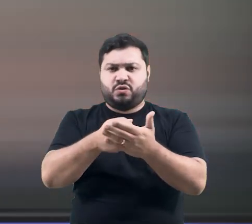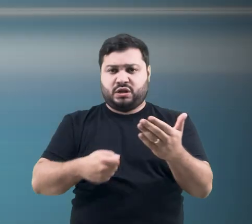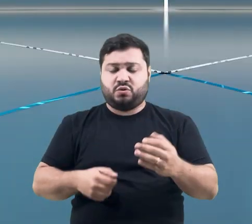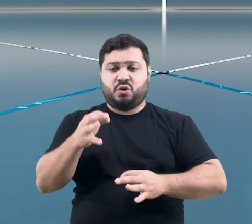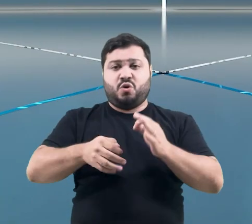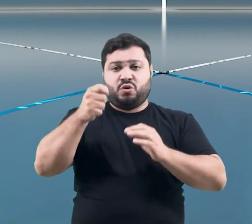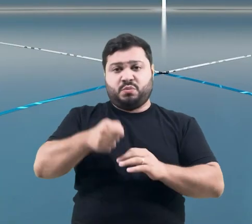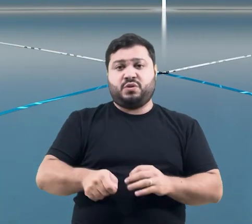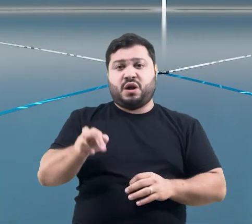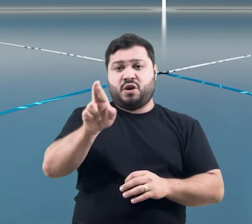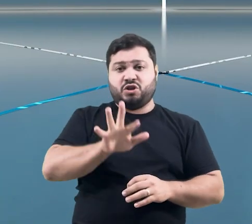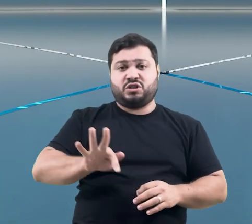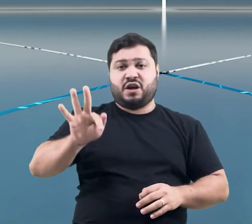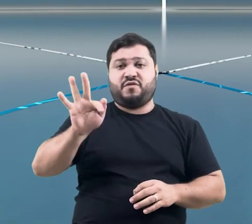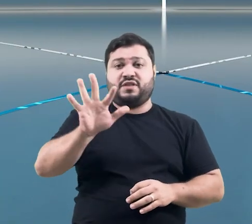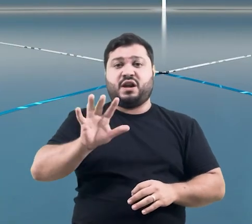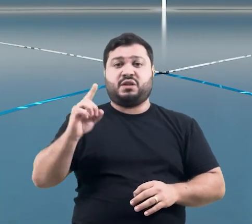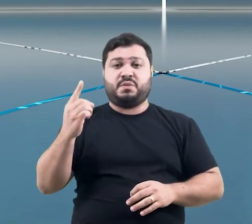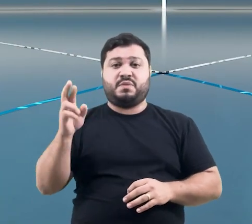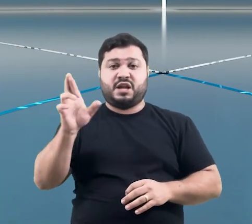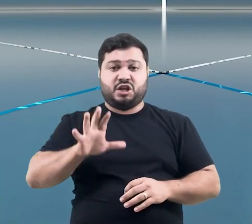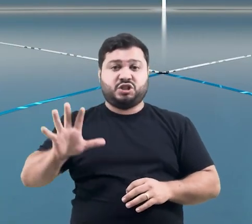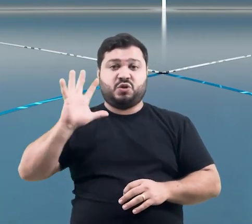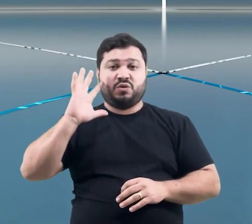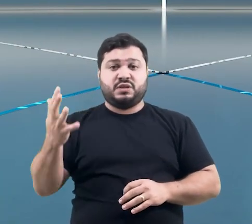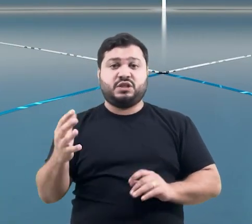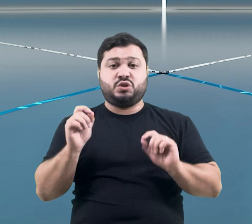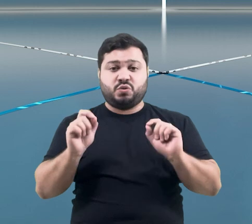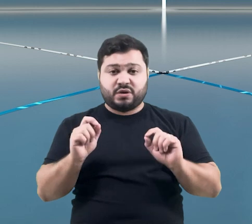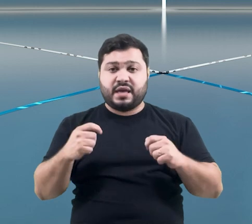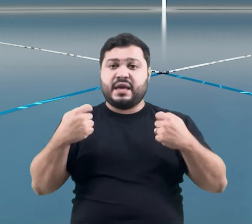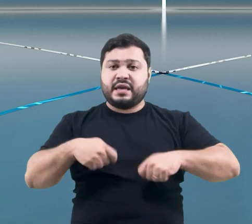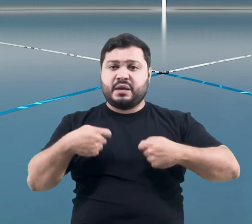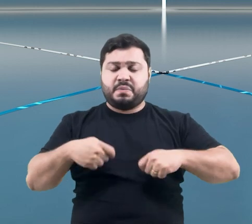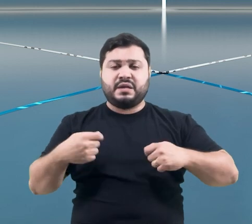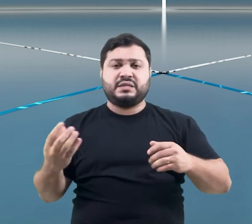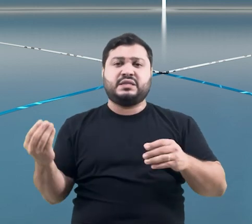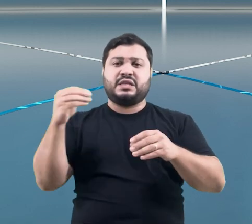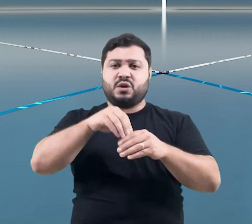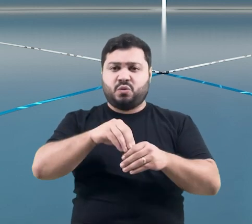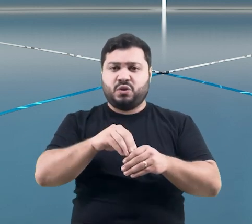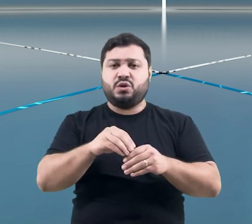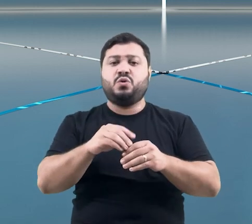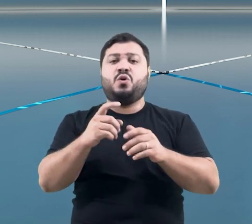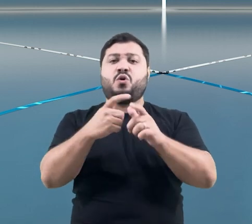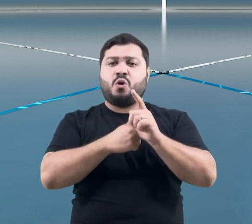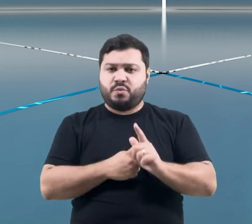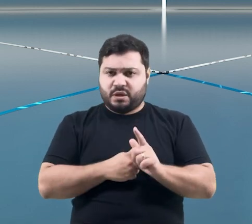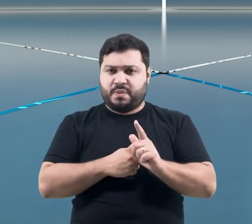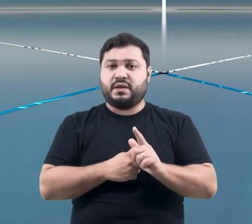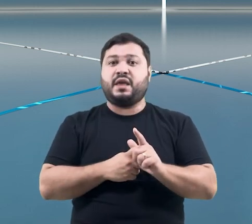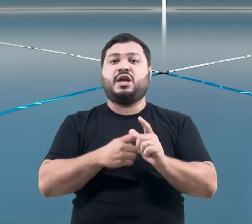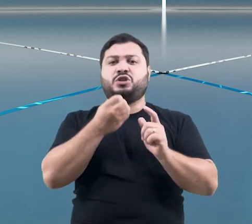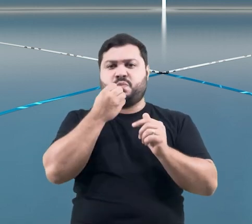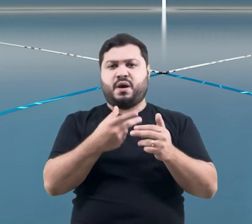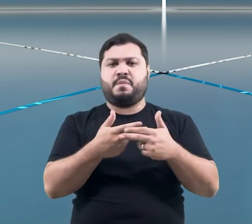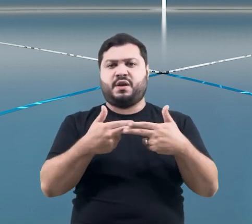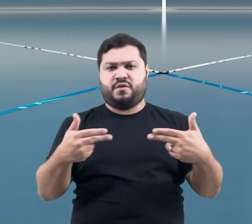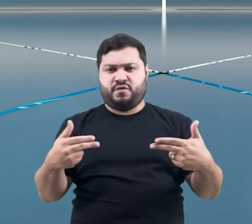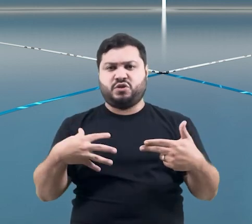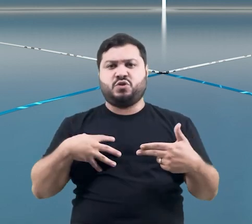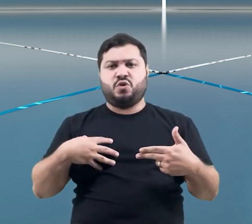relator. O Tribunal Regional Federal da Primeira Região decidiu que deve ser incluído como dependente para